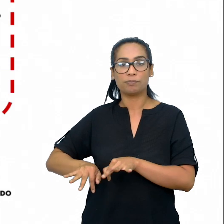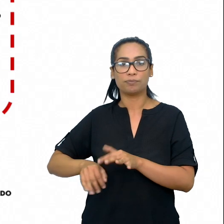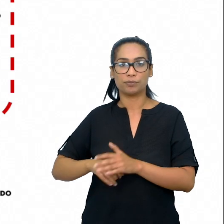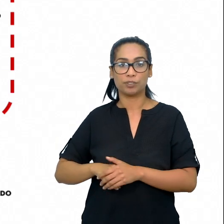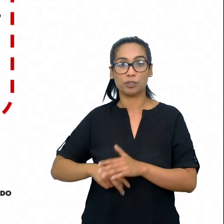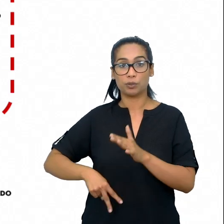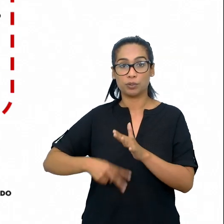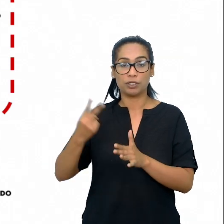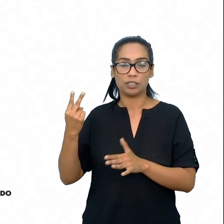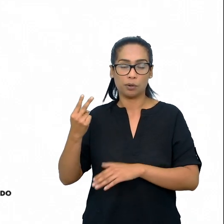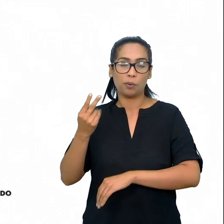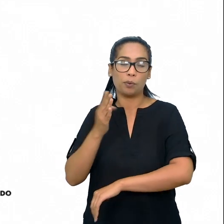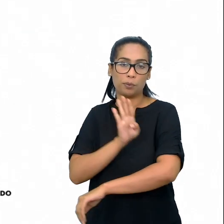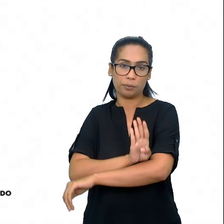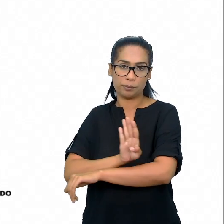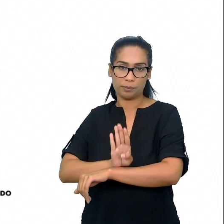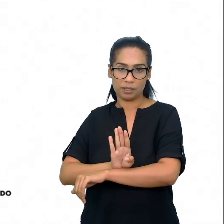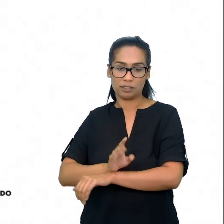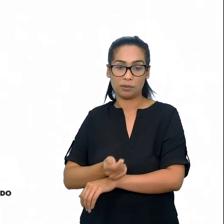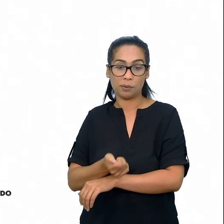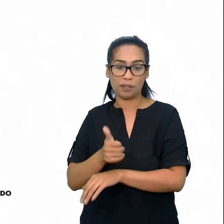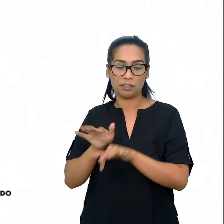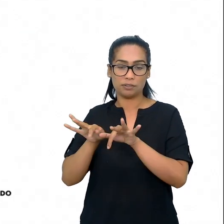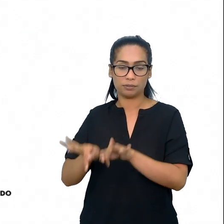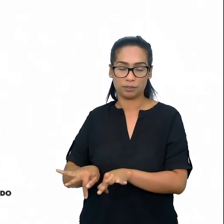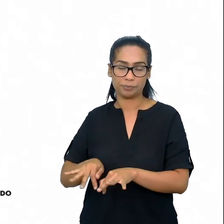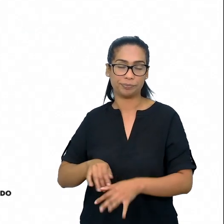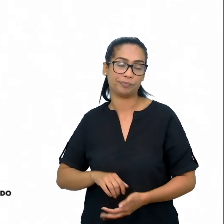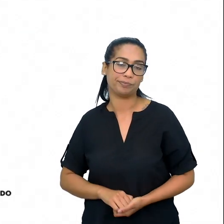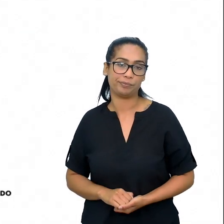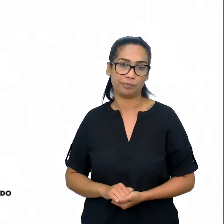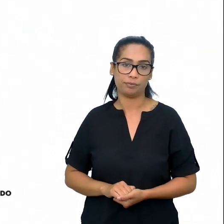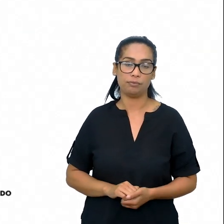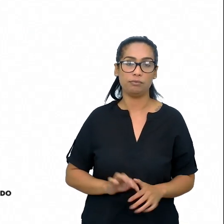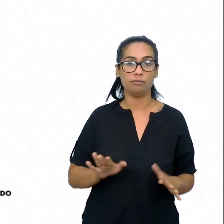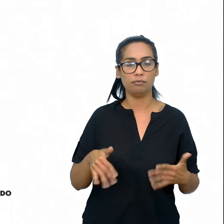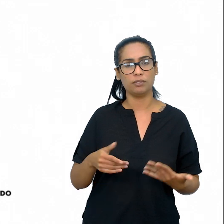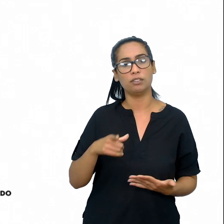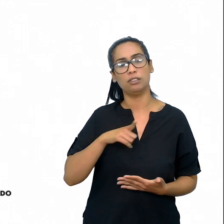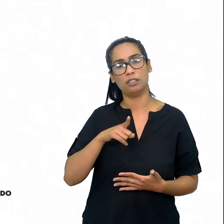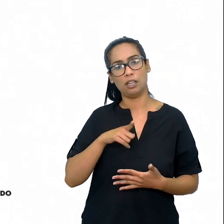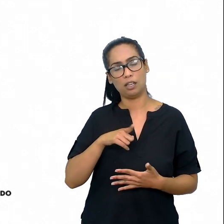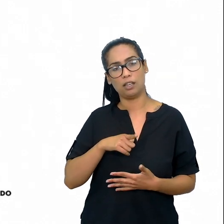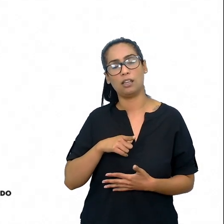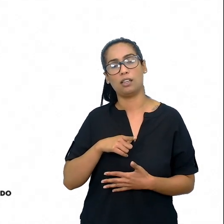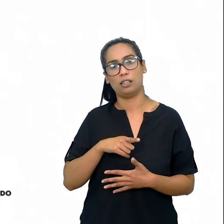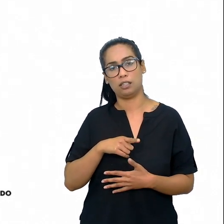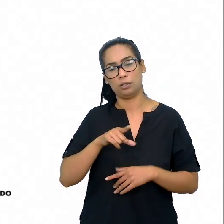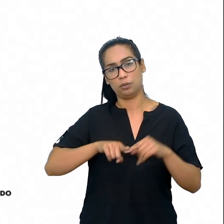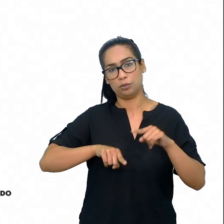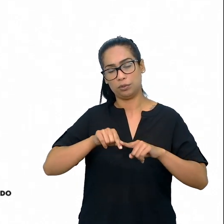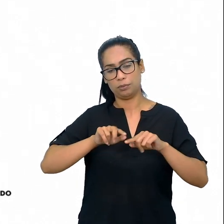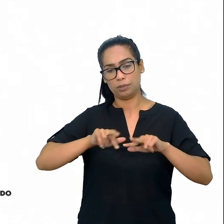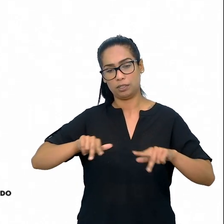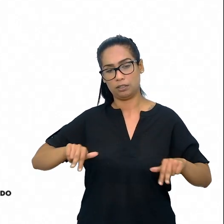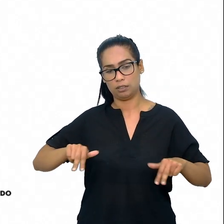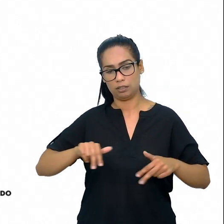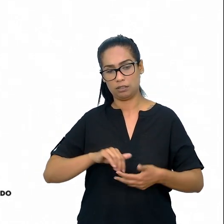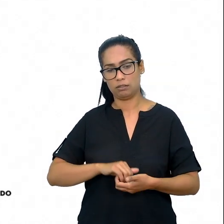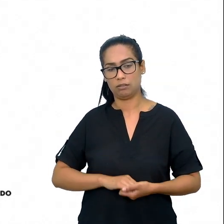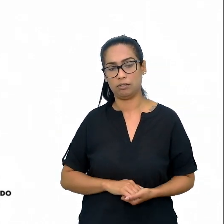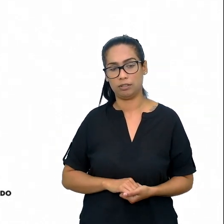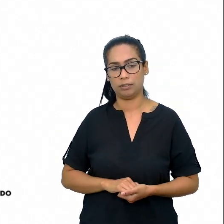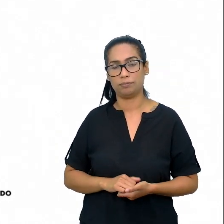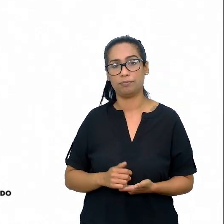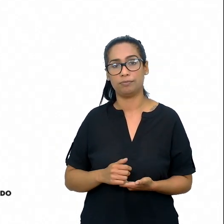desse fim de bimestre. Em relação aos nossos materiais, volto aí a reforçar com vocês